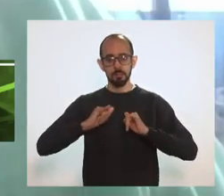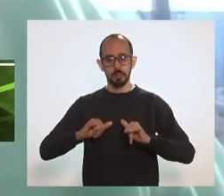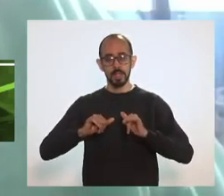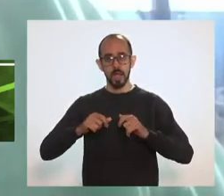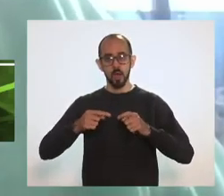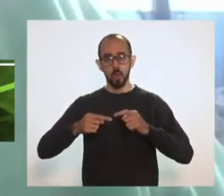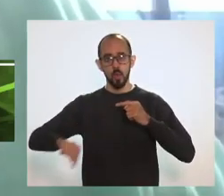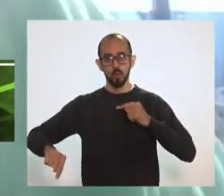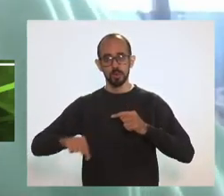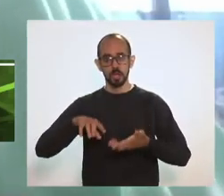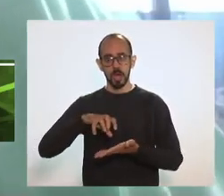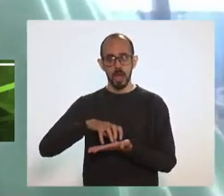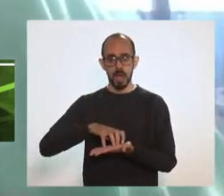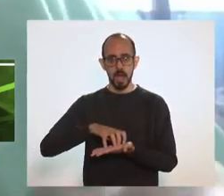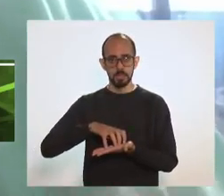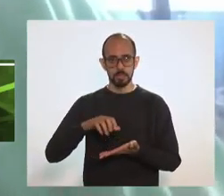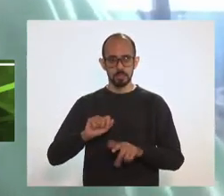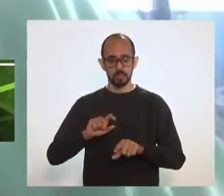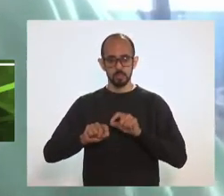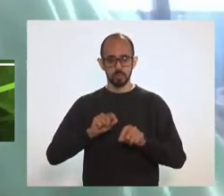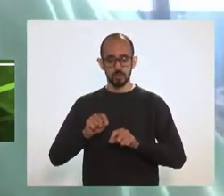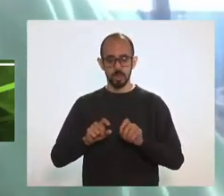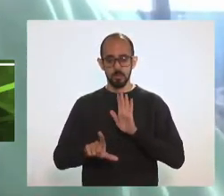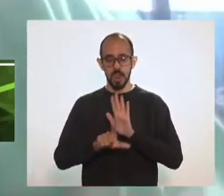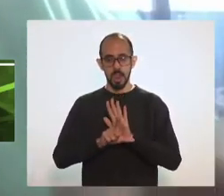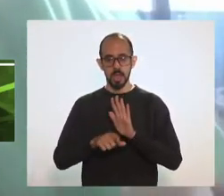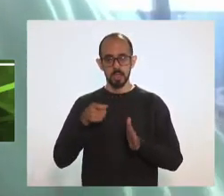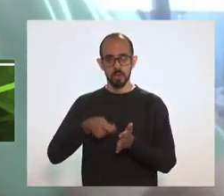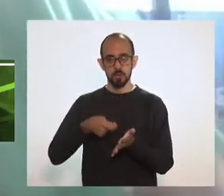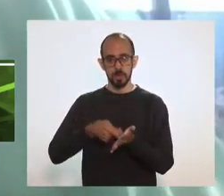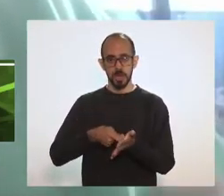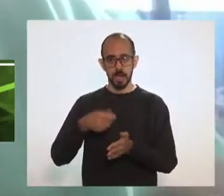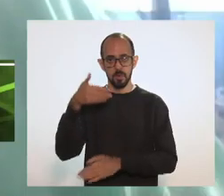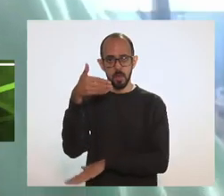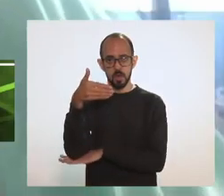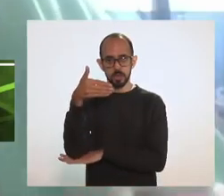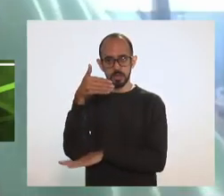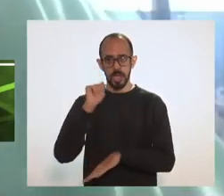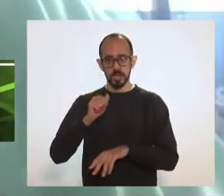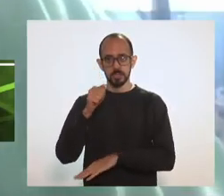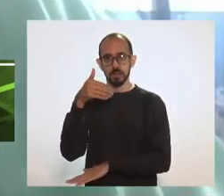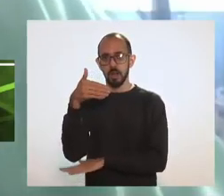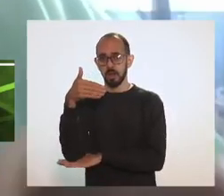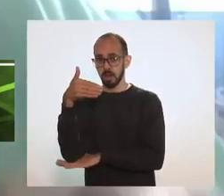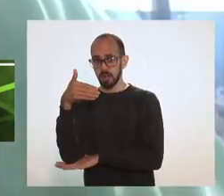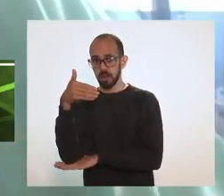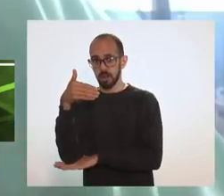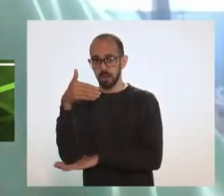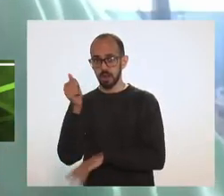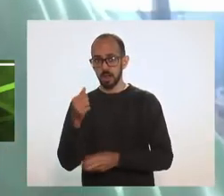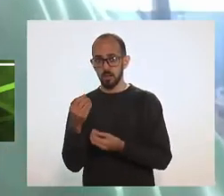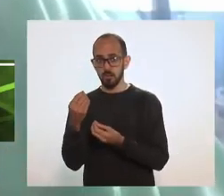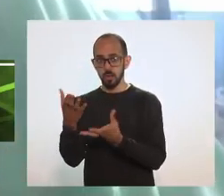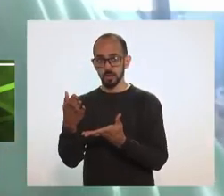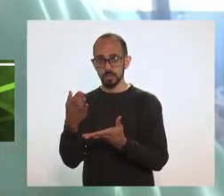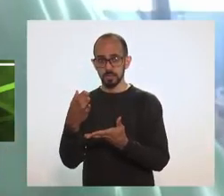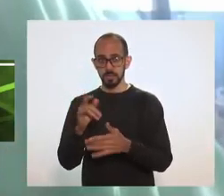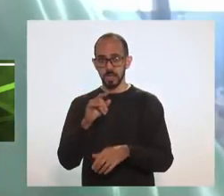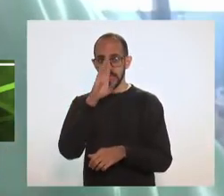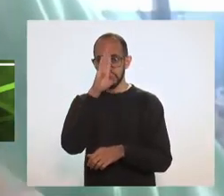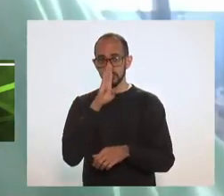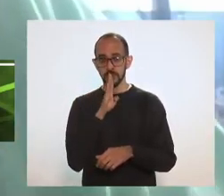que é o seguinte. Há muitos e muitos anos atrás, eu aprovei uma lei a pedido do Betinho, né? Estava